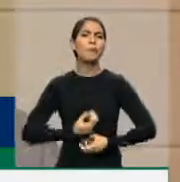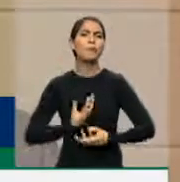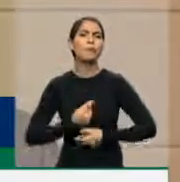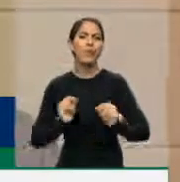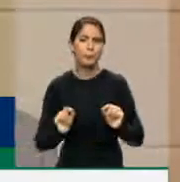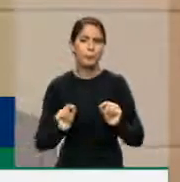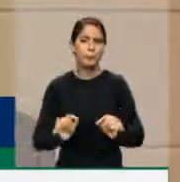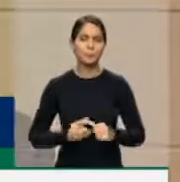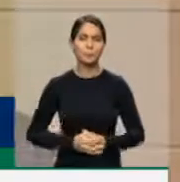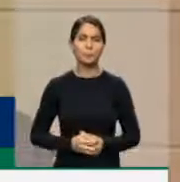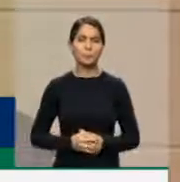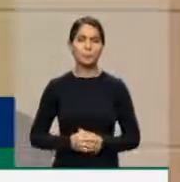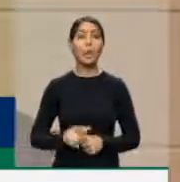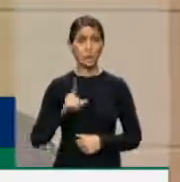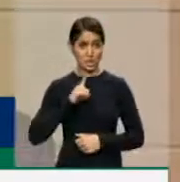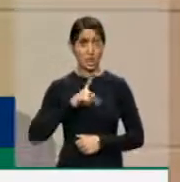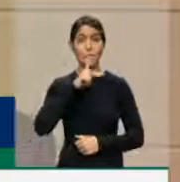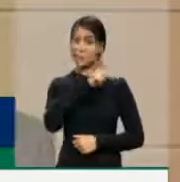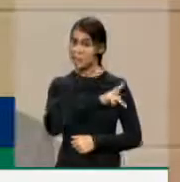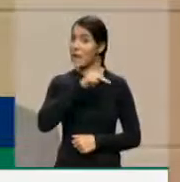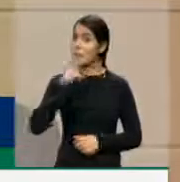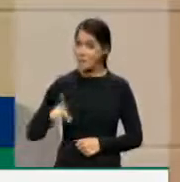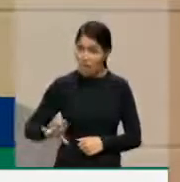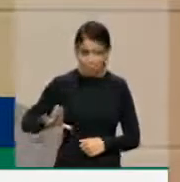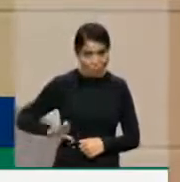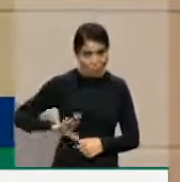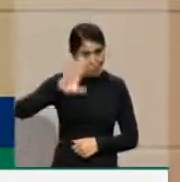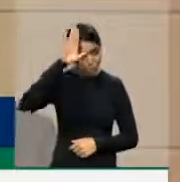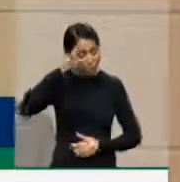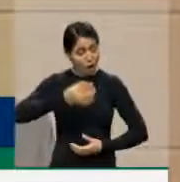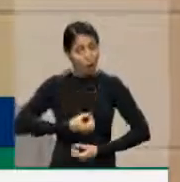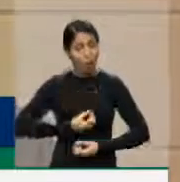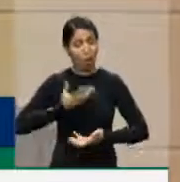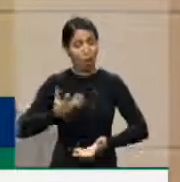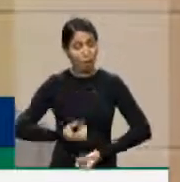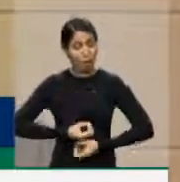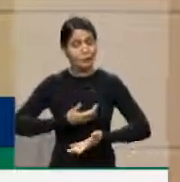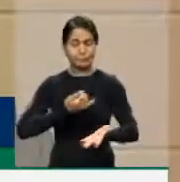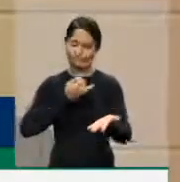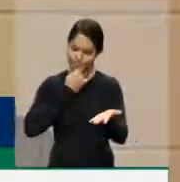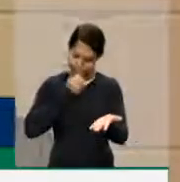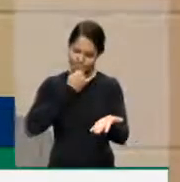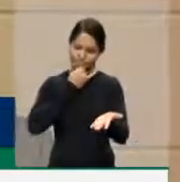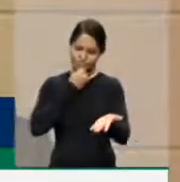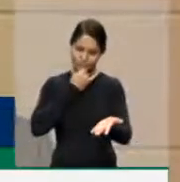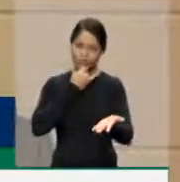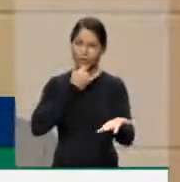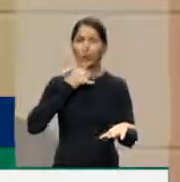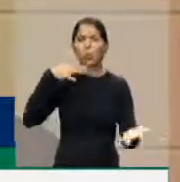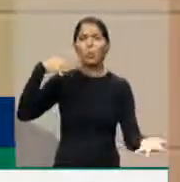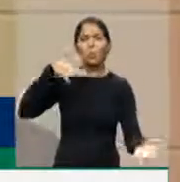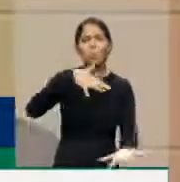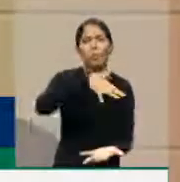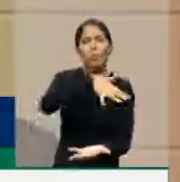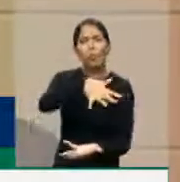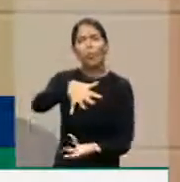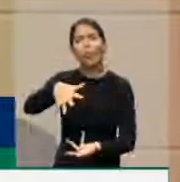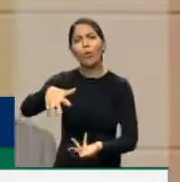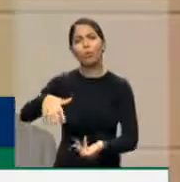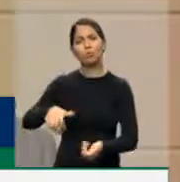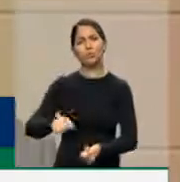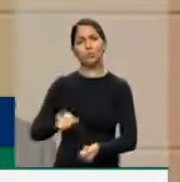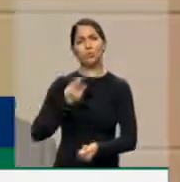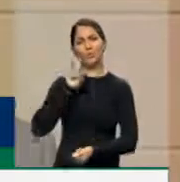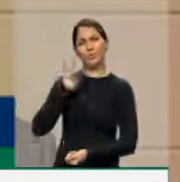lamentável discurso do presidente da República hoje perante o mundo inteiro na abertura da